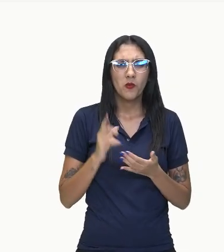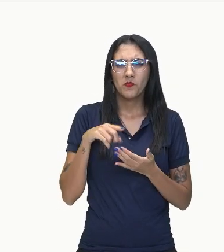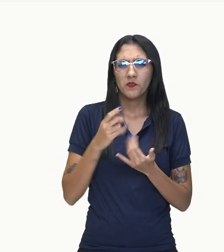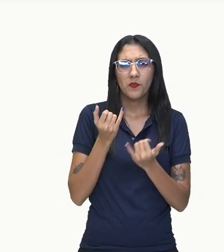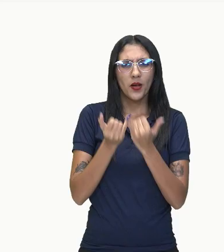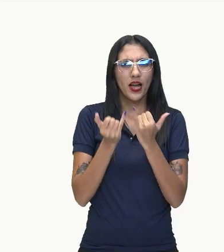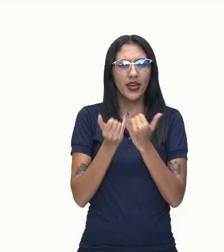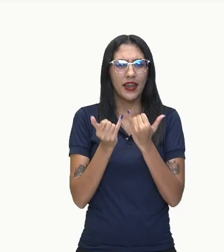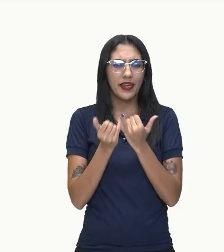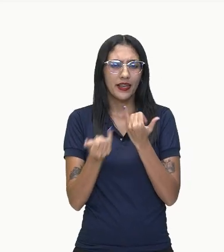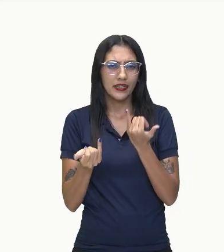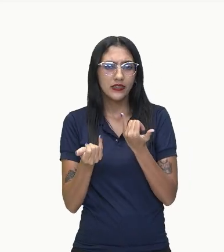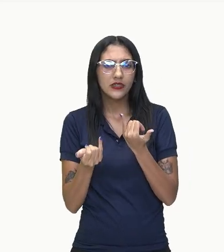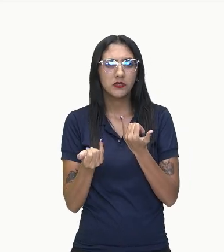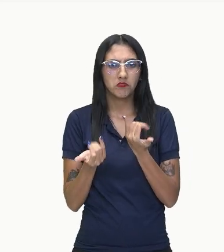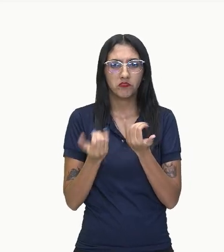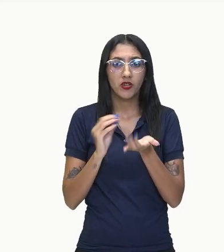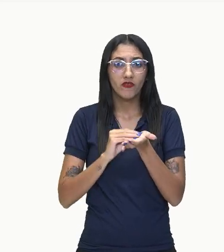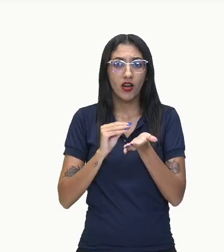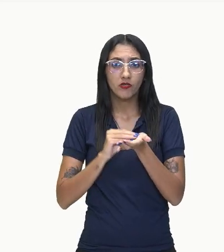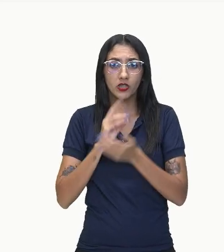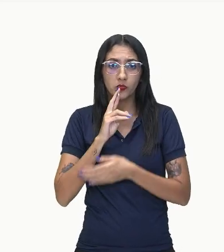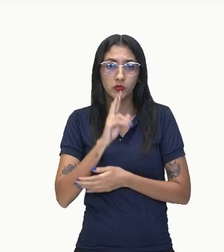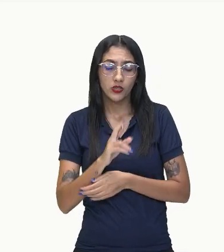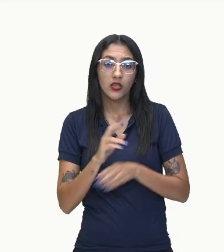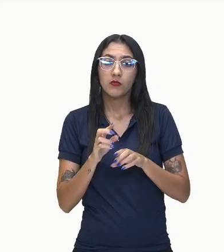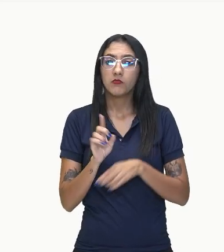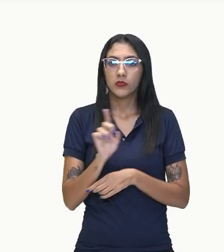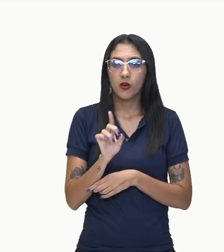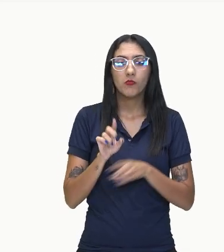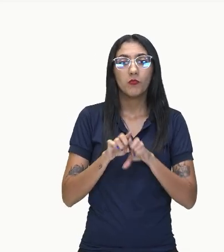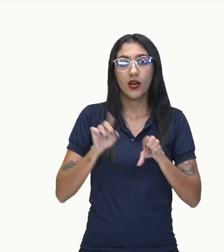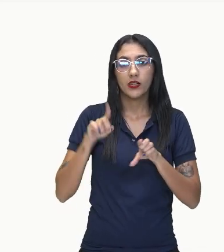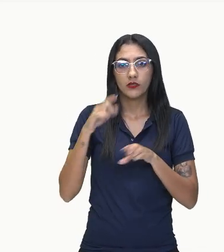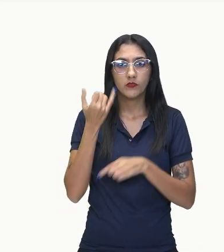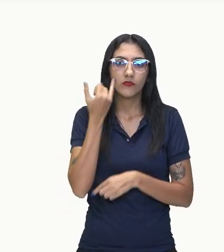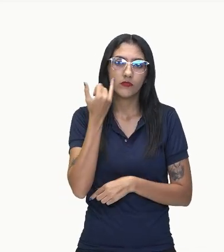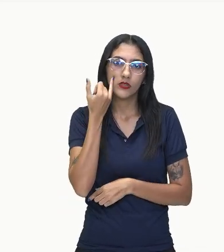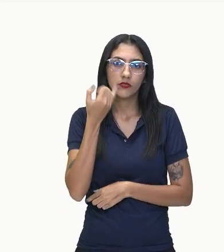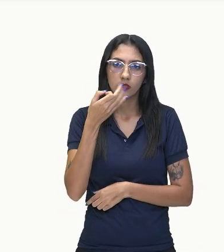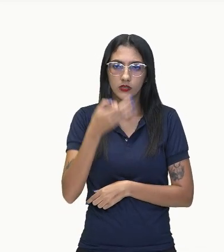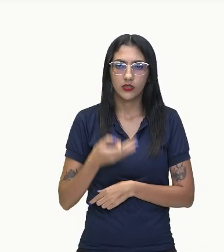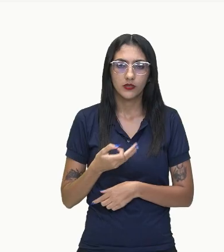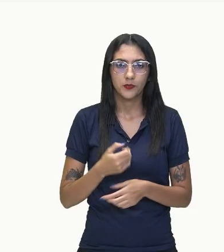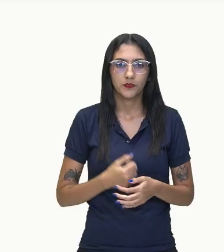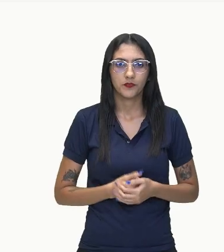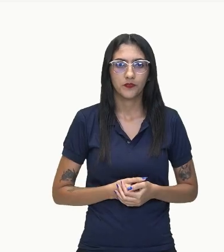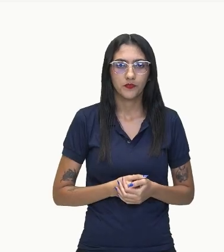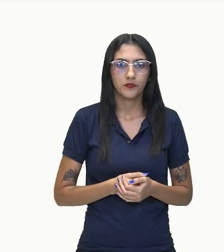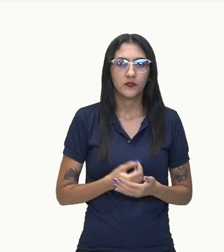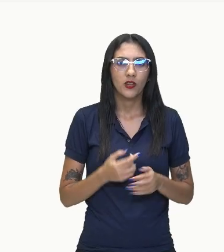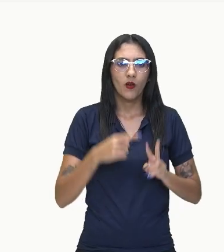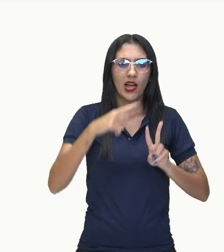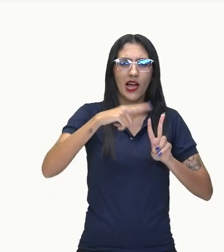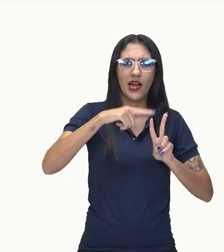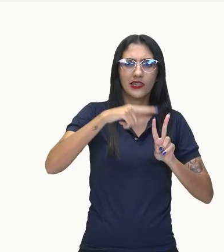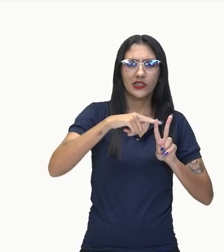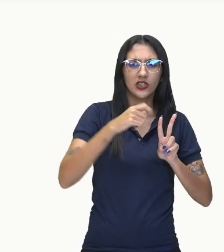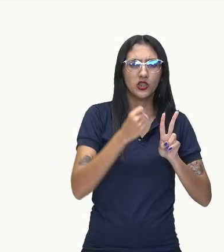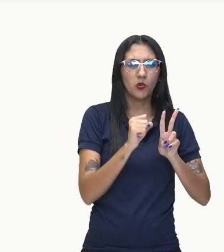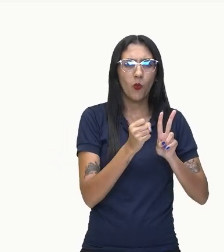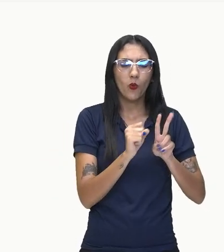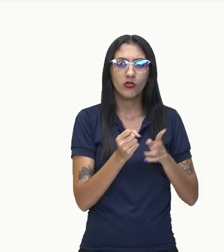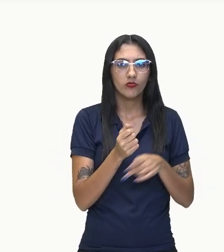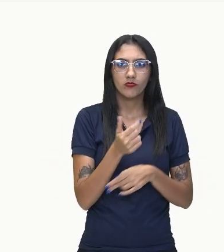uma expressão, isso aqui significa que é um número. A raiz quadrada de 8, ela não é exata, por